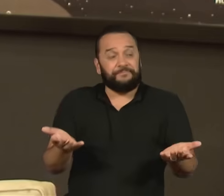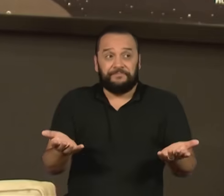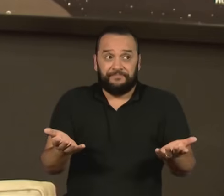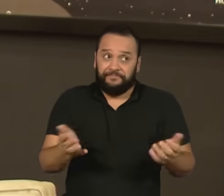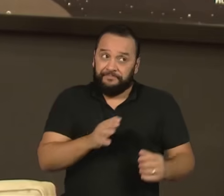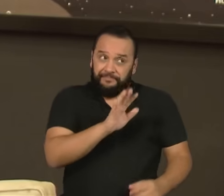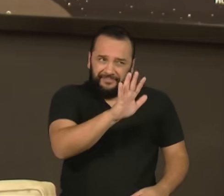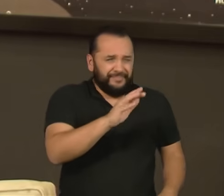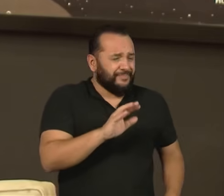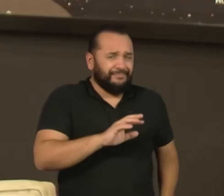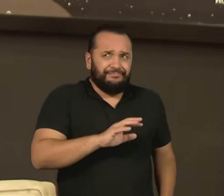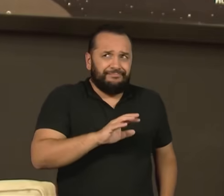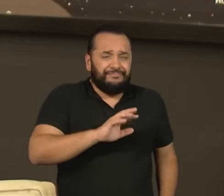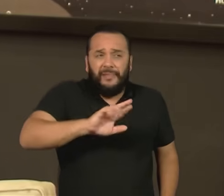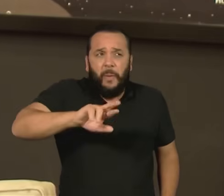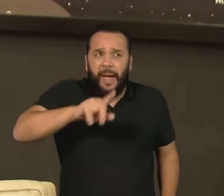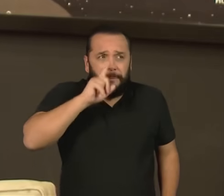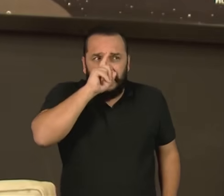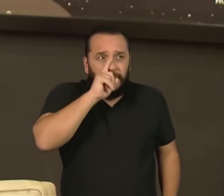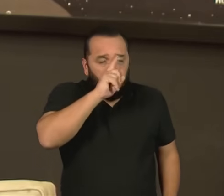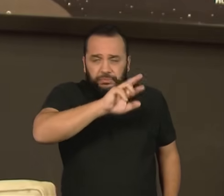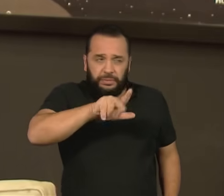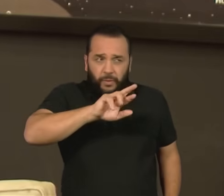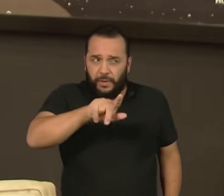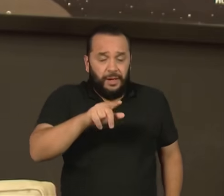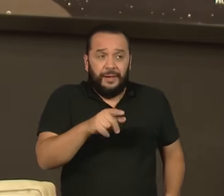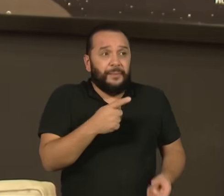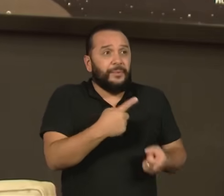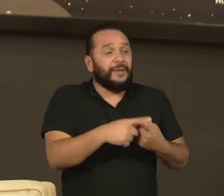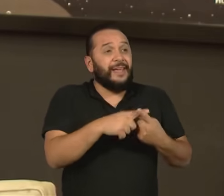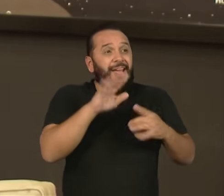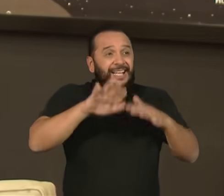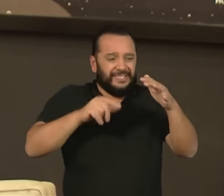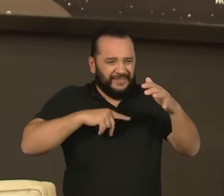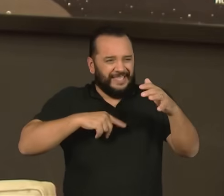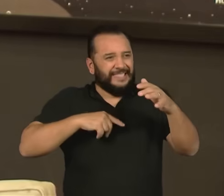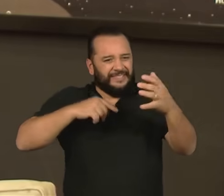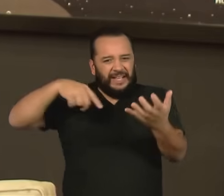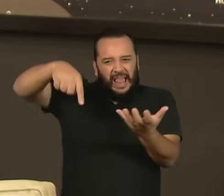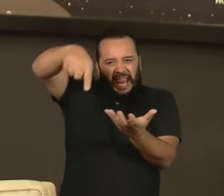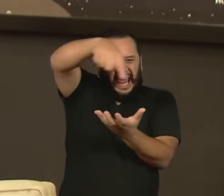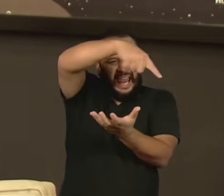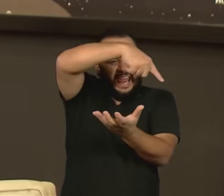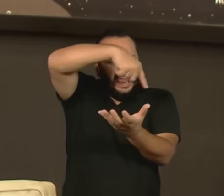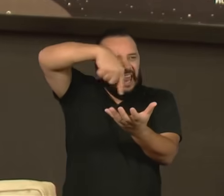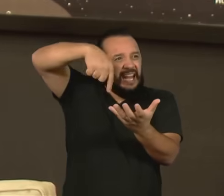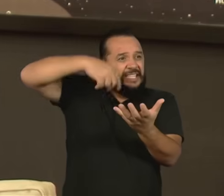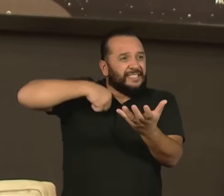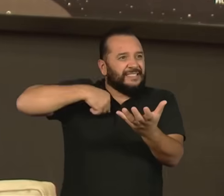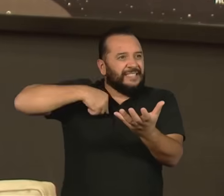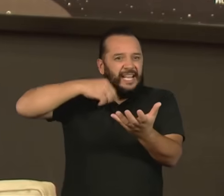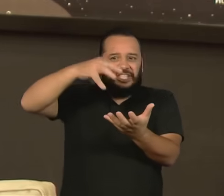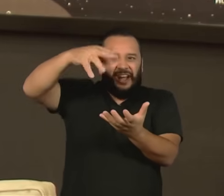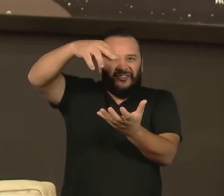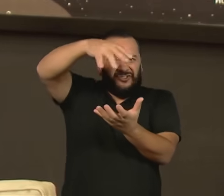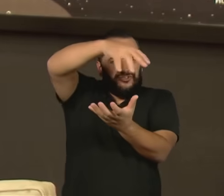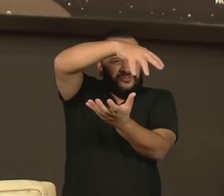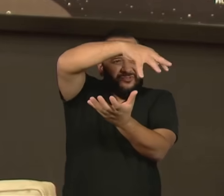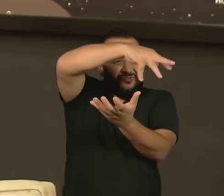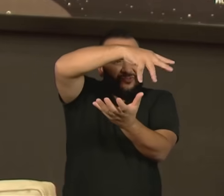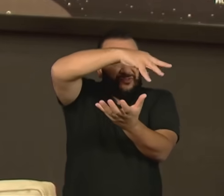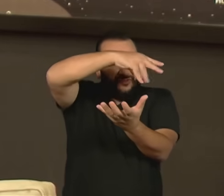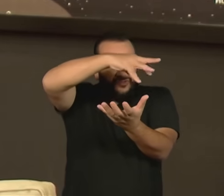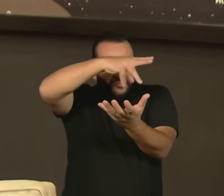não representa perigo porque a maior parte dos componentes queimam por atrito lá na alta atmosfera. Eventualmente